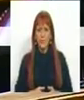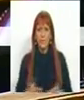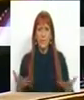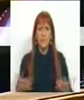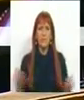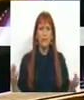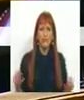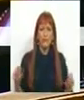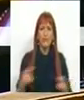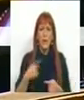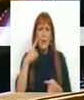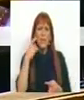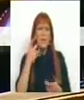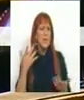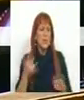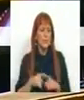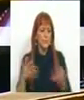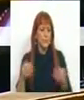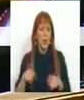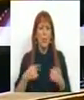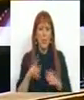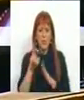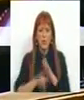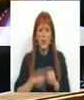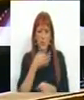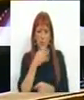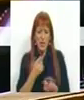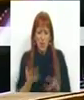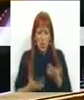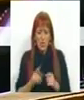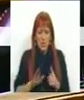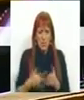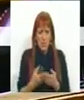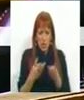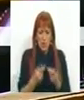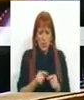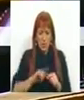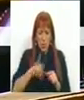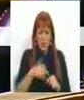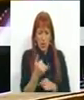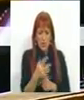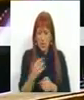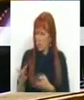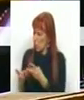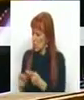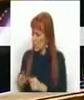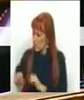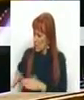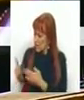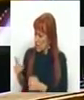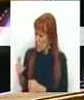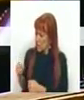E, de facto, veremos, e aliás o próprio relatório fala, comparando a proposta de orçamento para 2016 com o orçamento